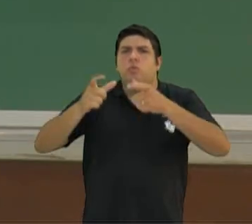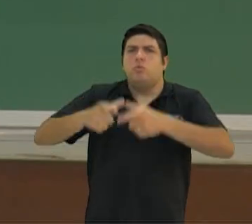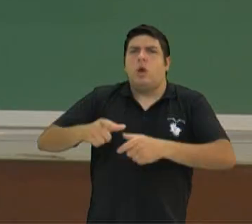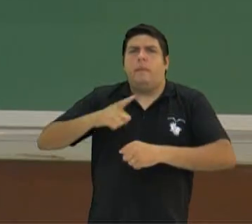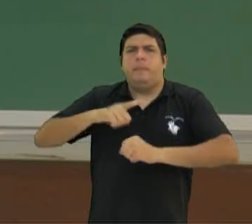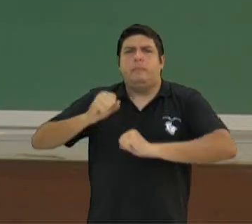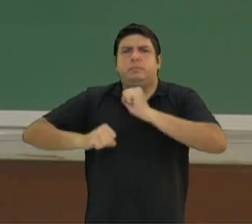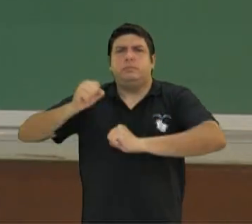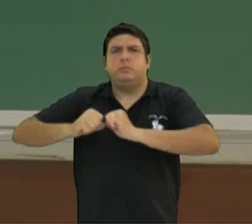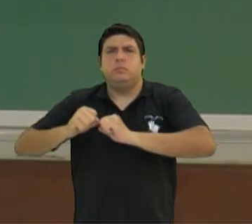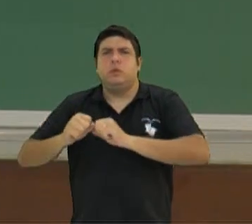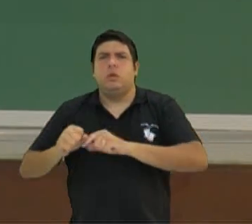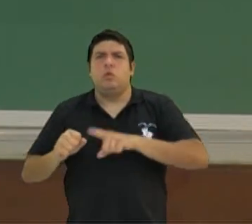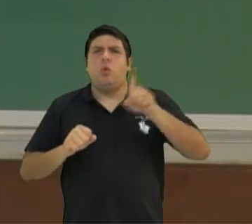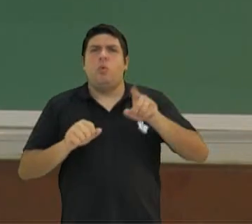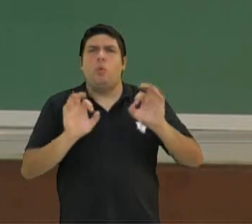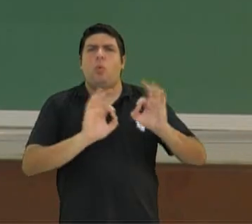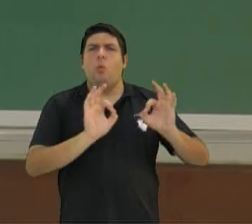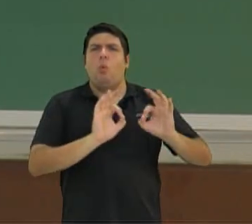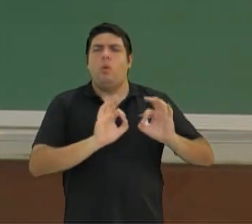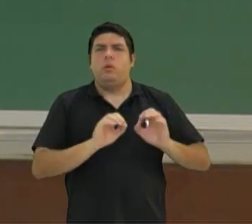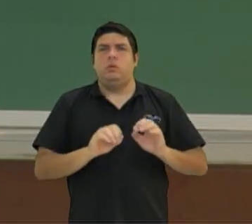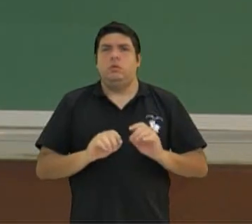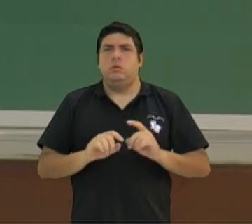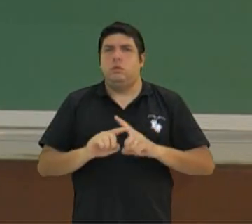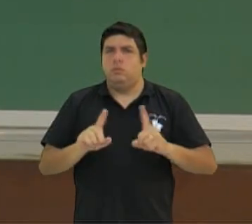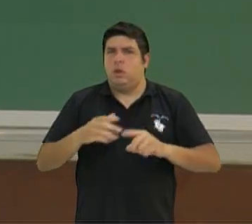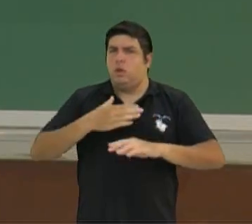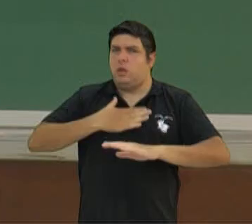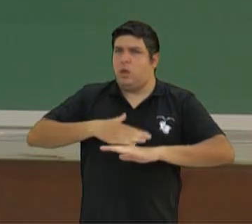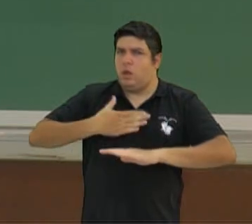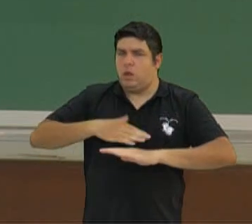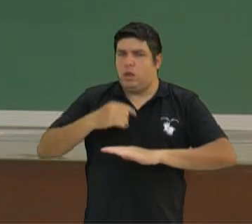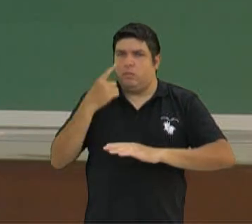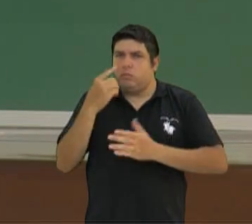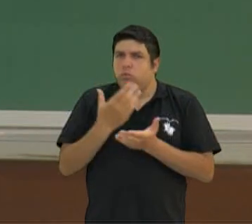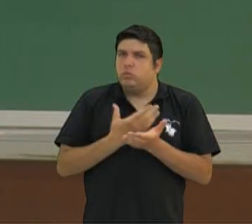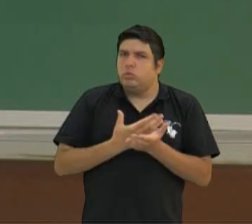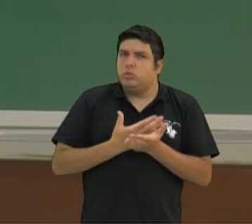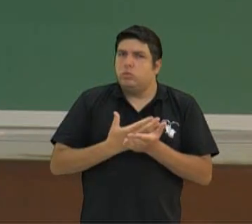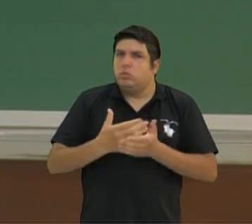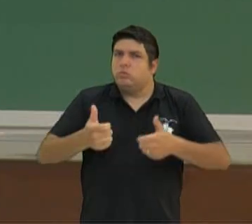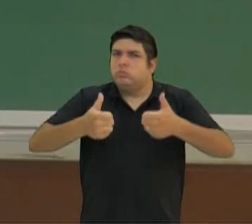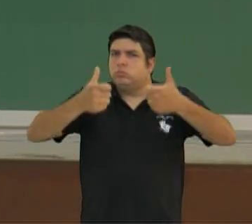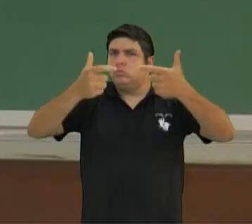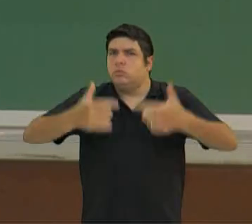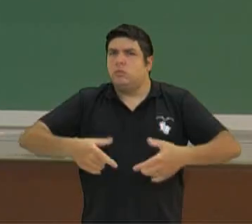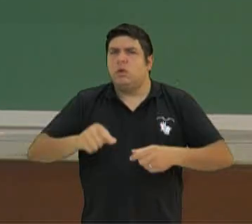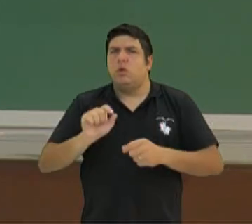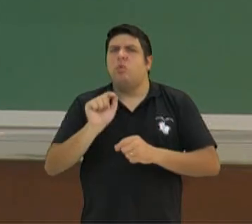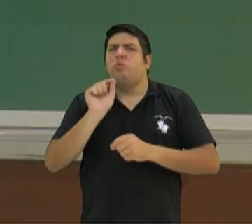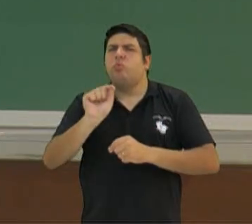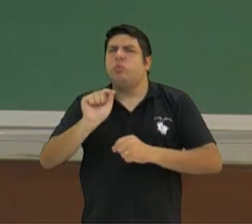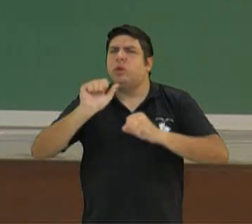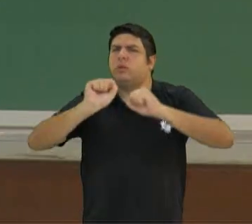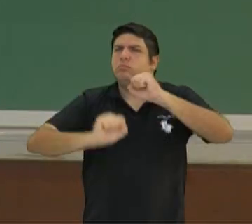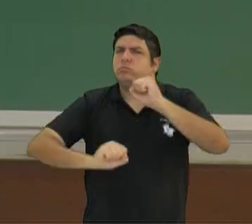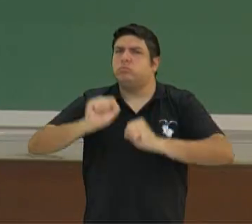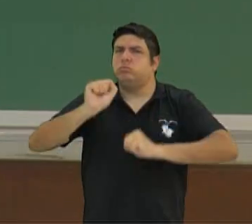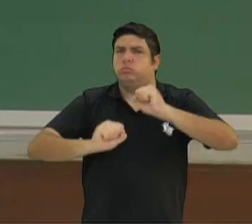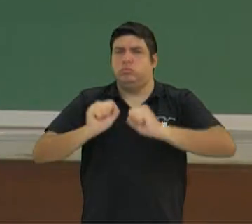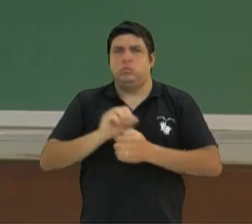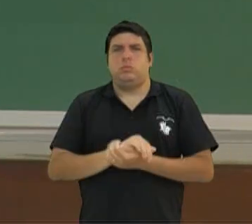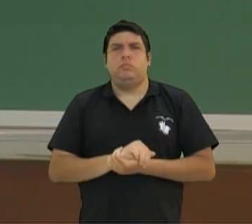de industrialização, se você não sabe o que é. Então vamos começar ali do princípio. O que é industrialização? Quando